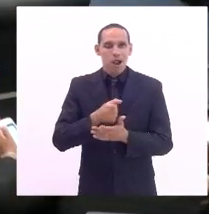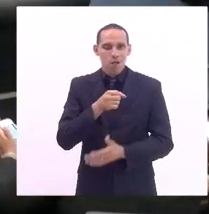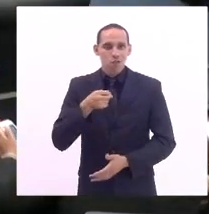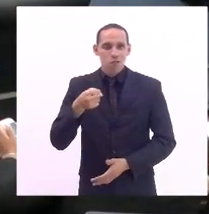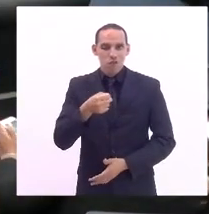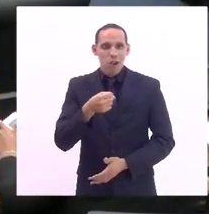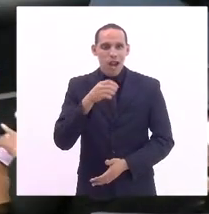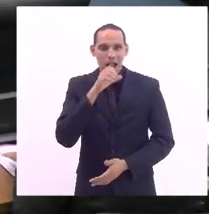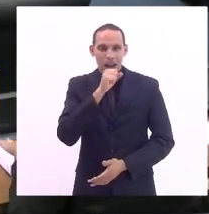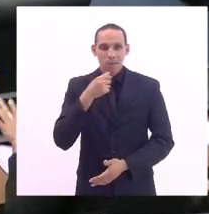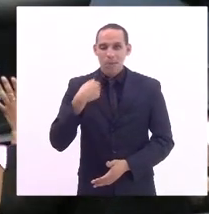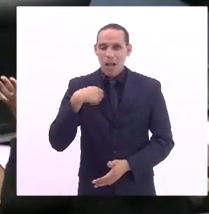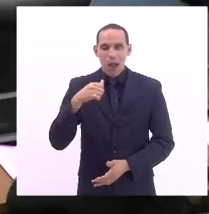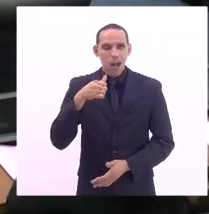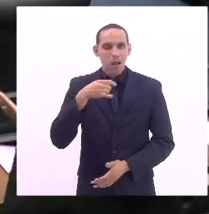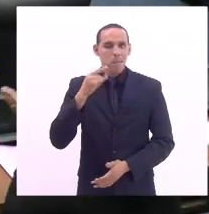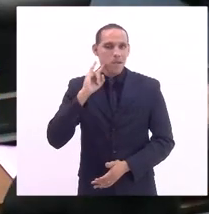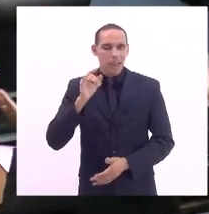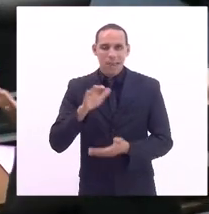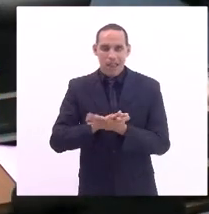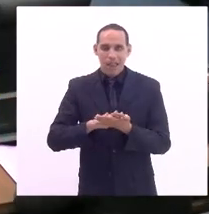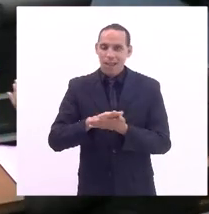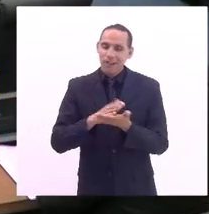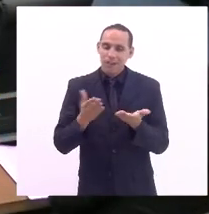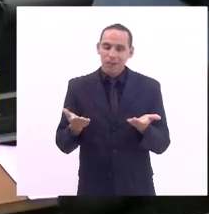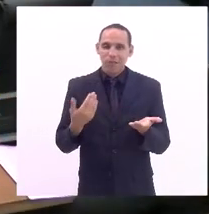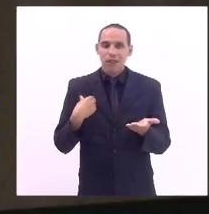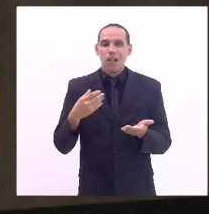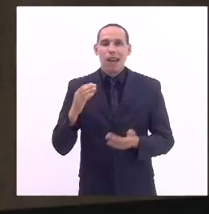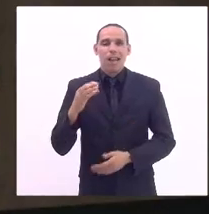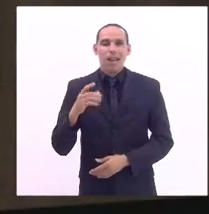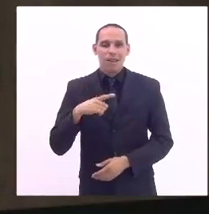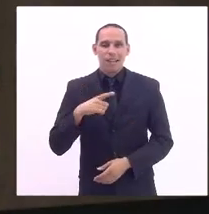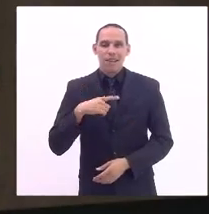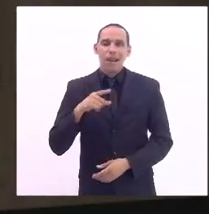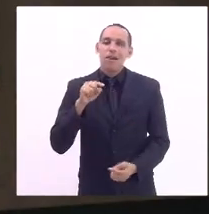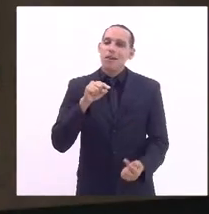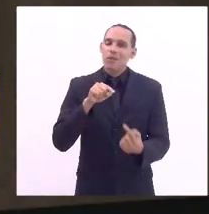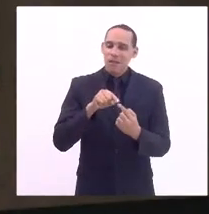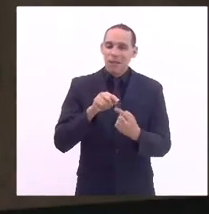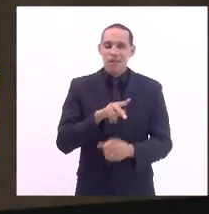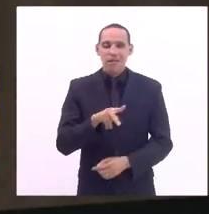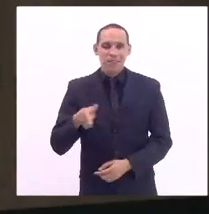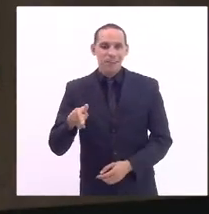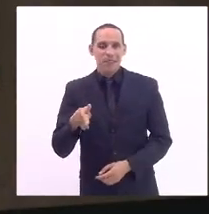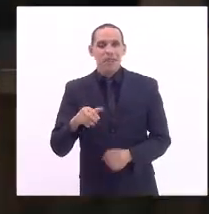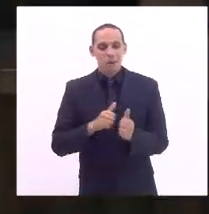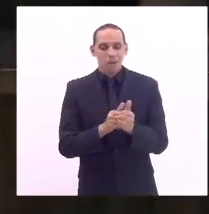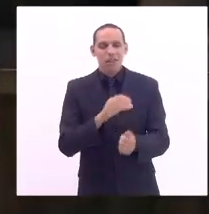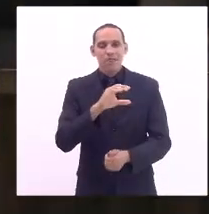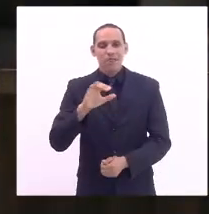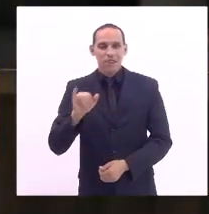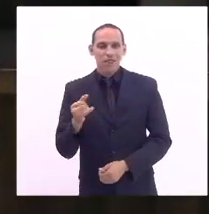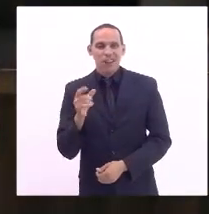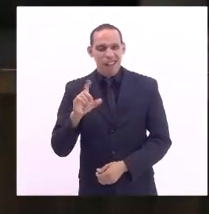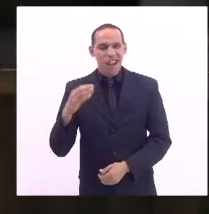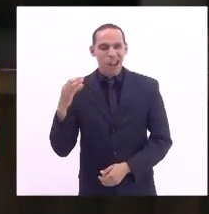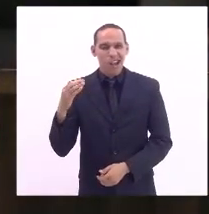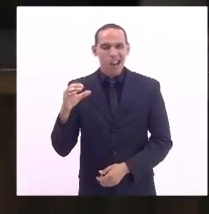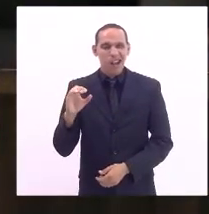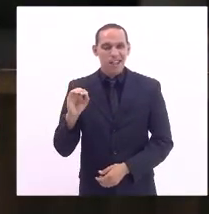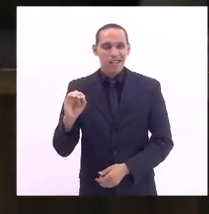com crédito, que eu não bebi. Não foi, não. Favorável, senhor presidente, com a CCJ. Foi Coca-Cola